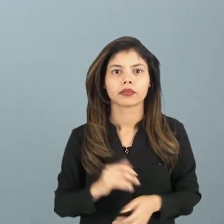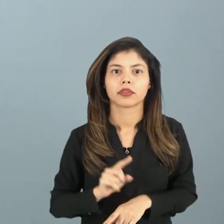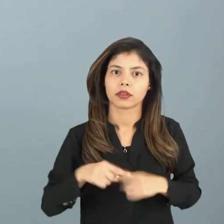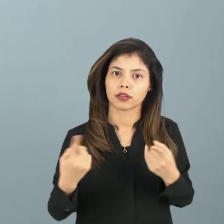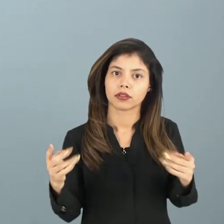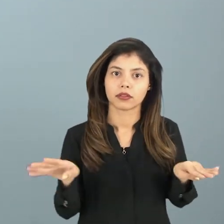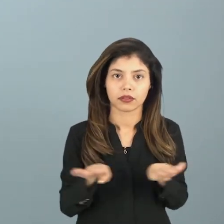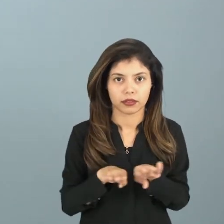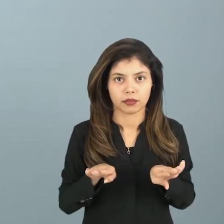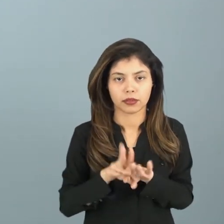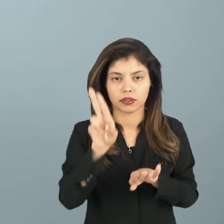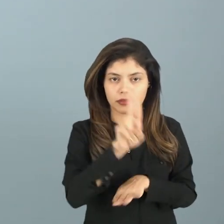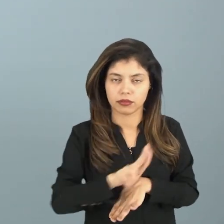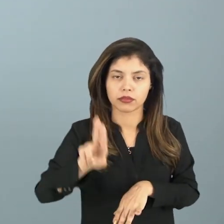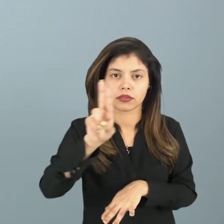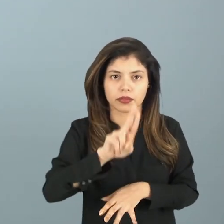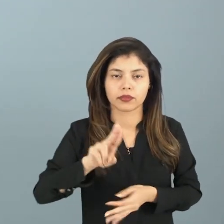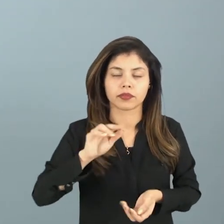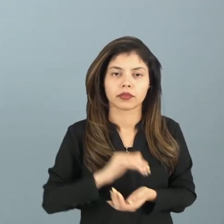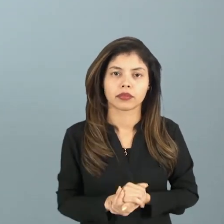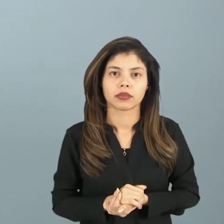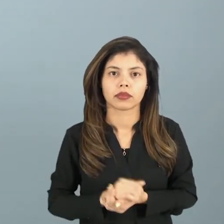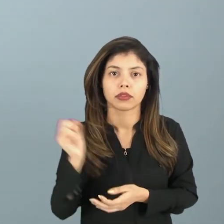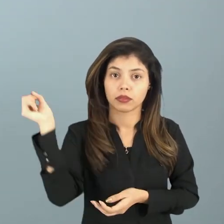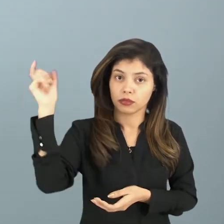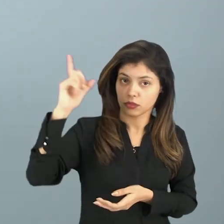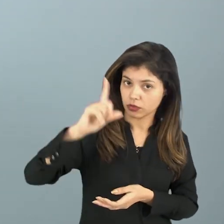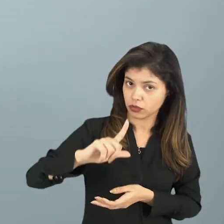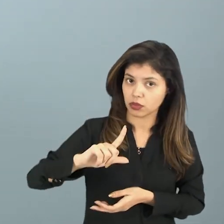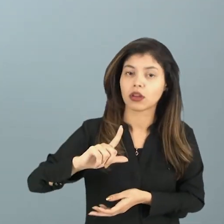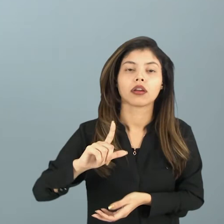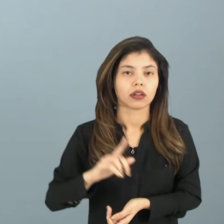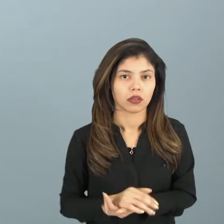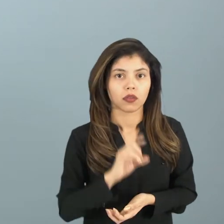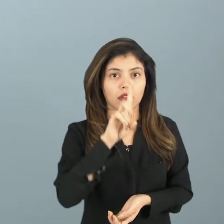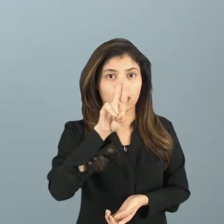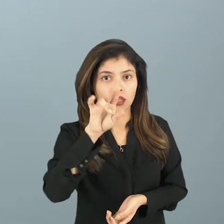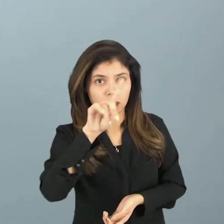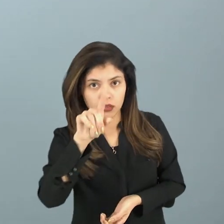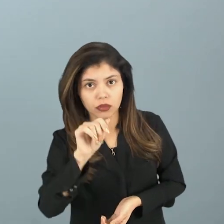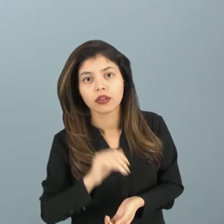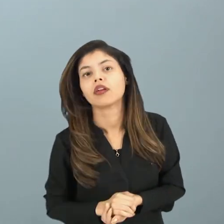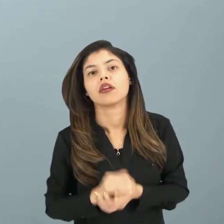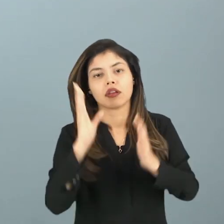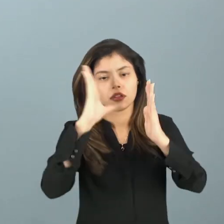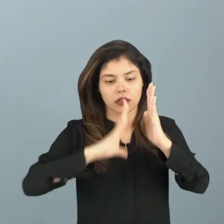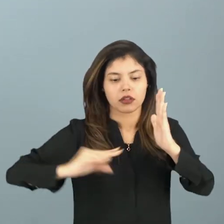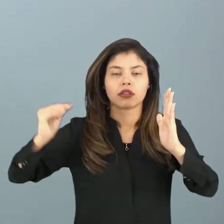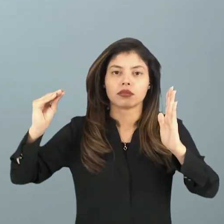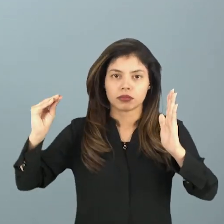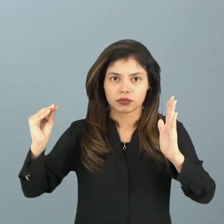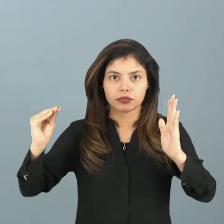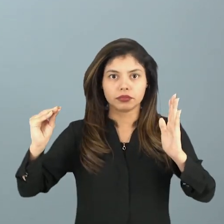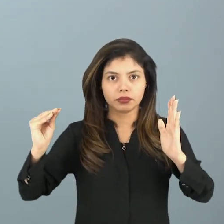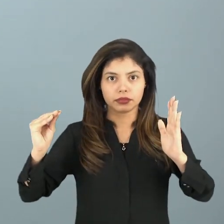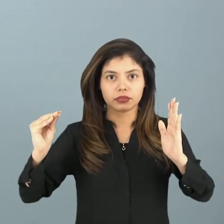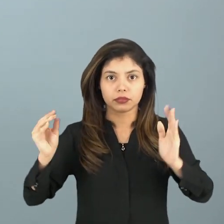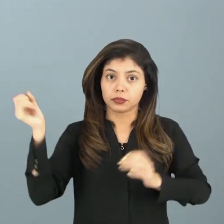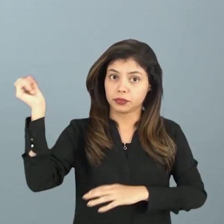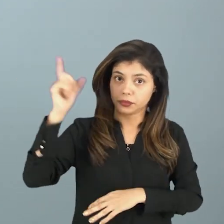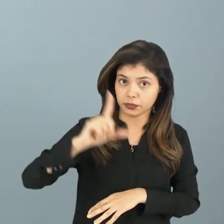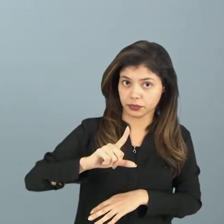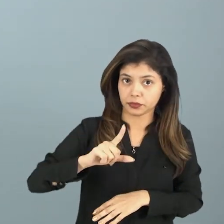gente também usa o sol, a luz do sol, o reflexo que o